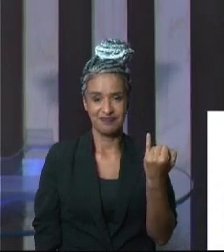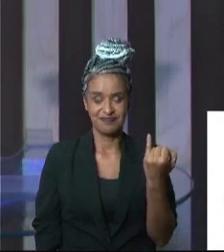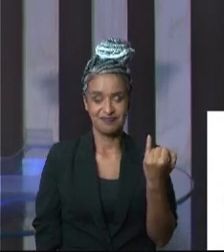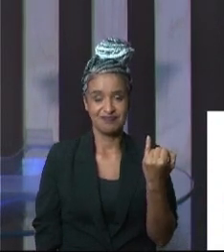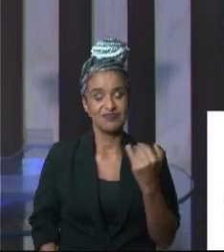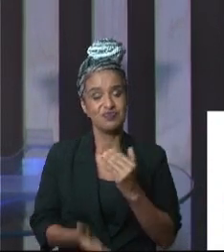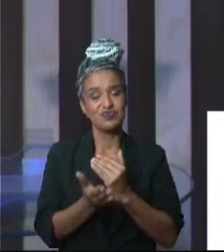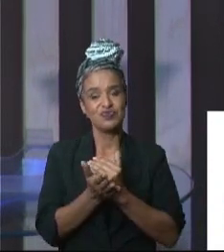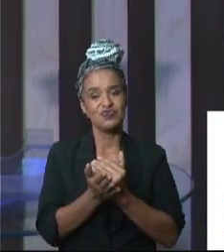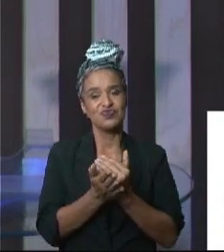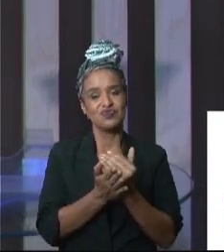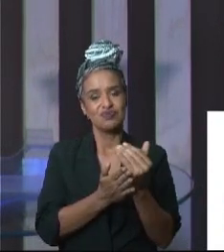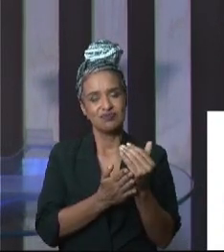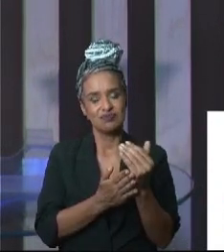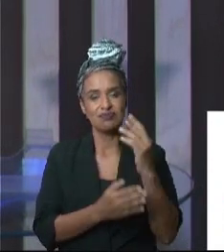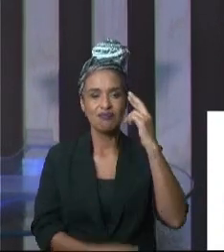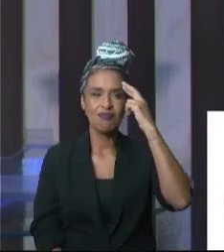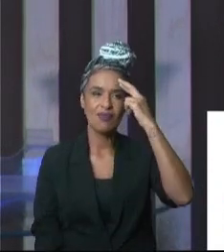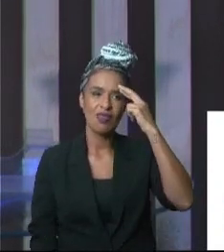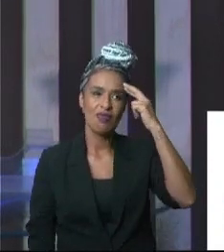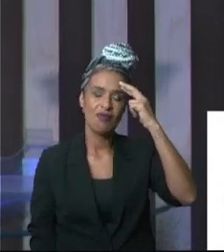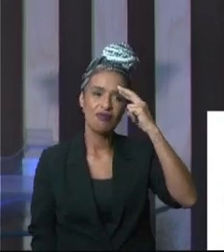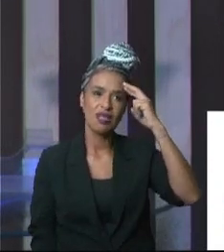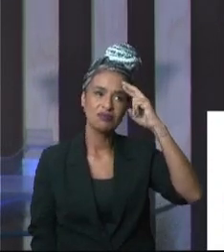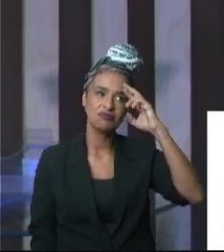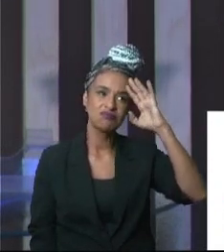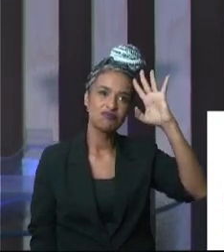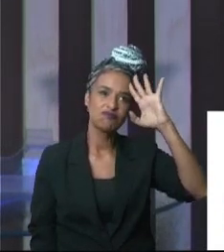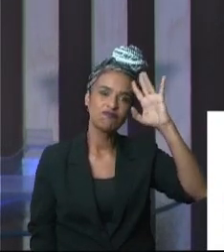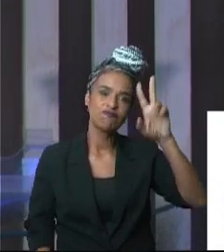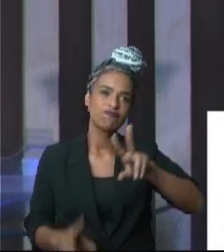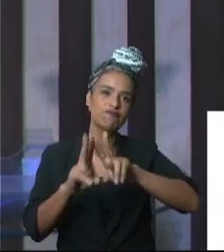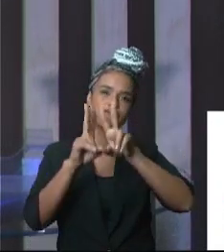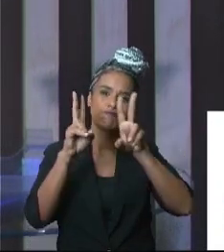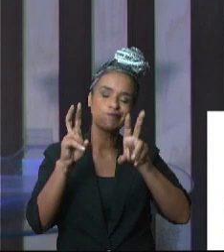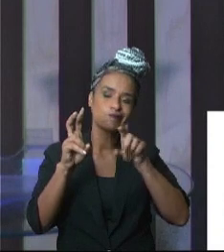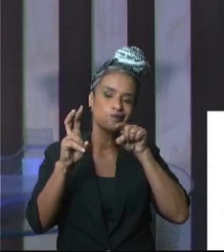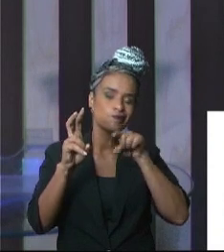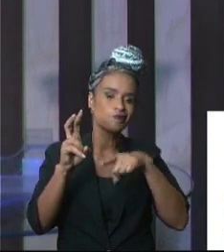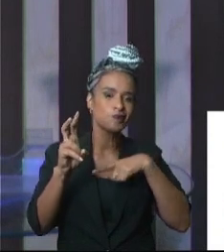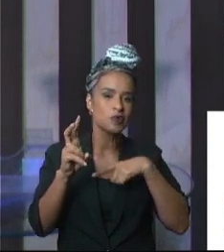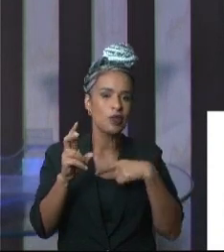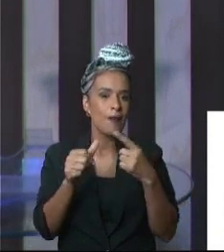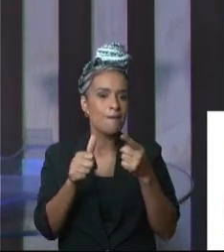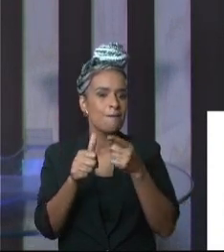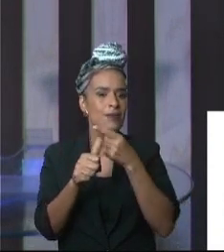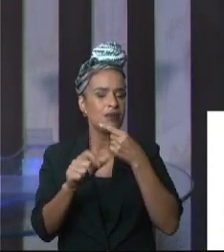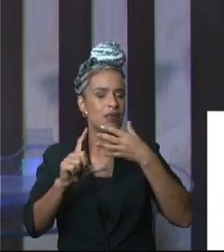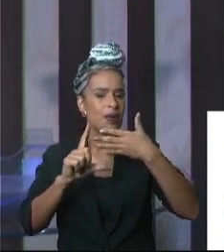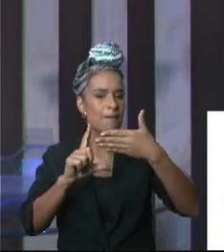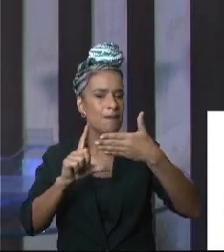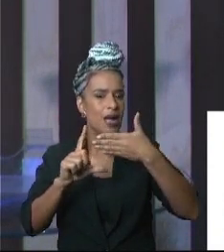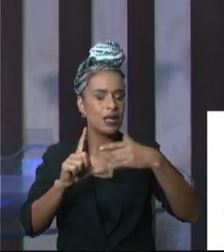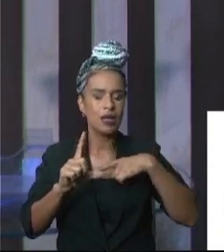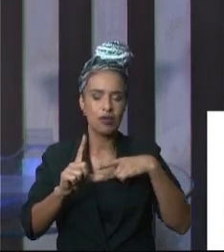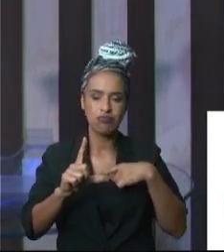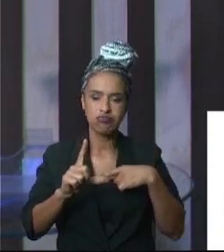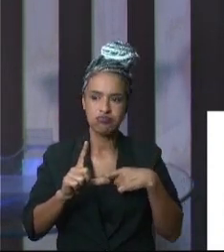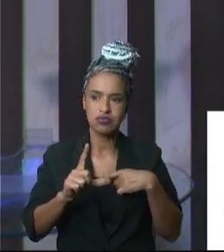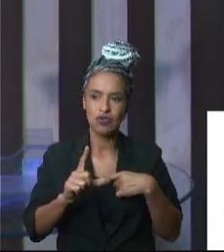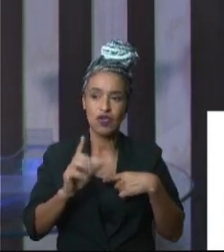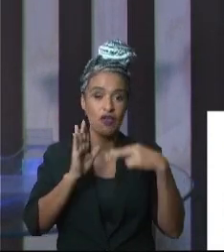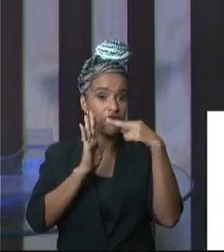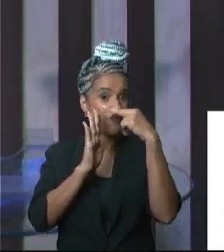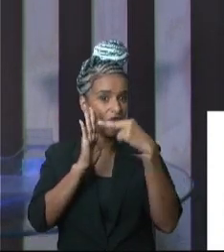Eu quero começar refletindo um pouco sobre o título desse primeiro painel. E aqui eu vou ler